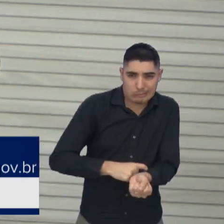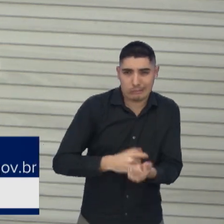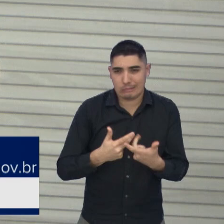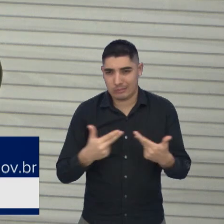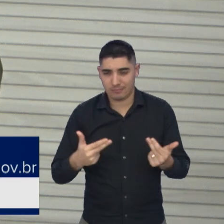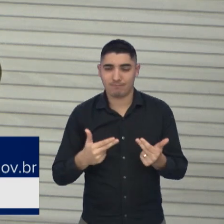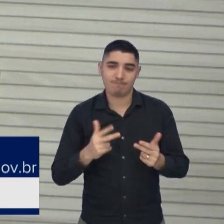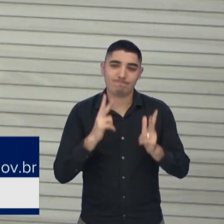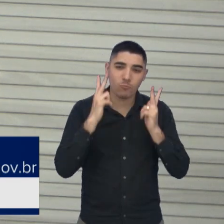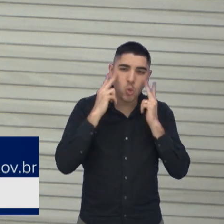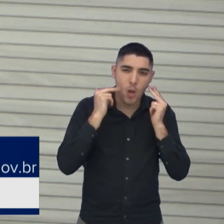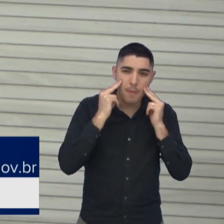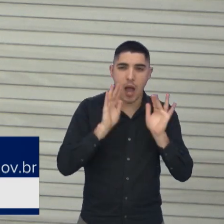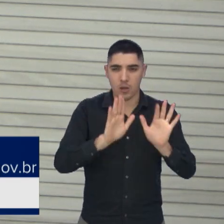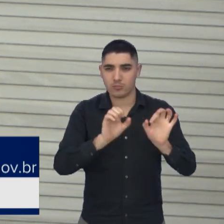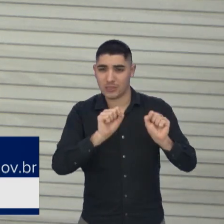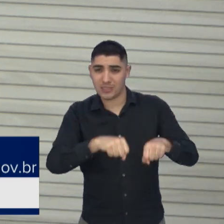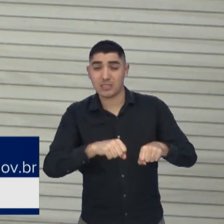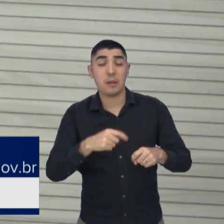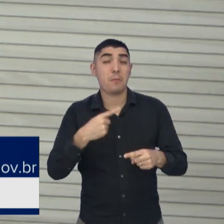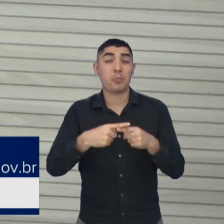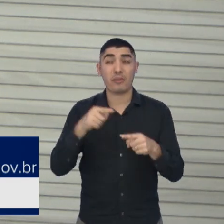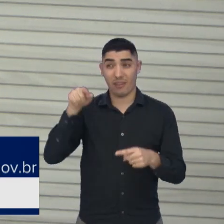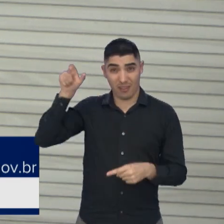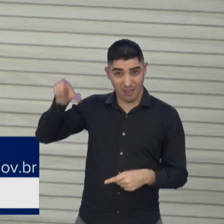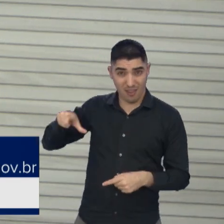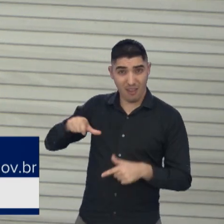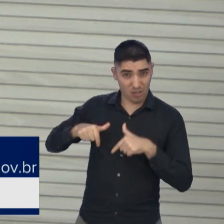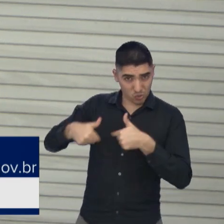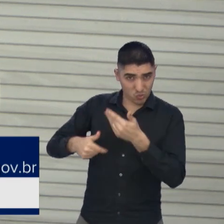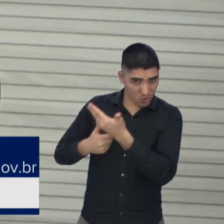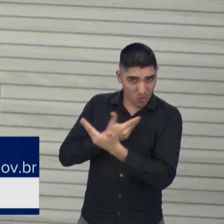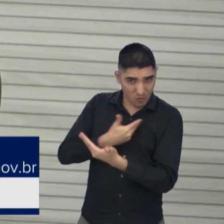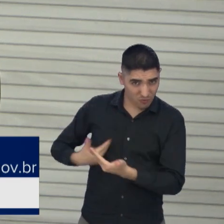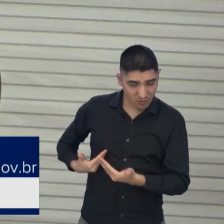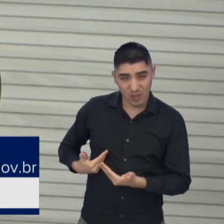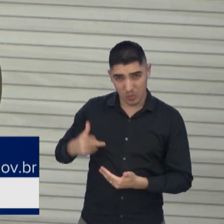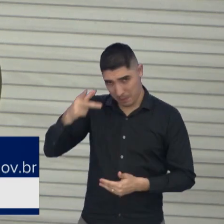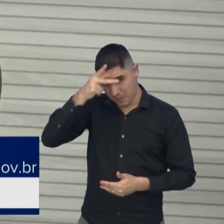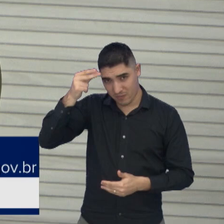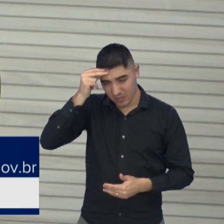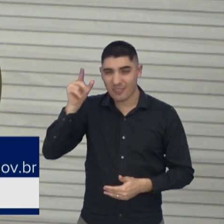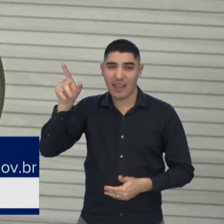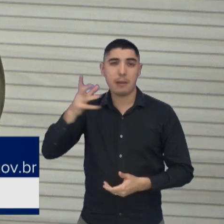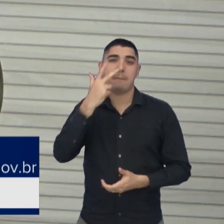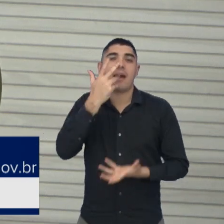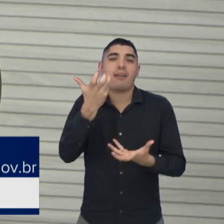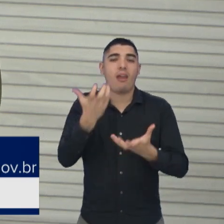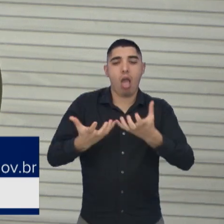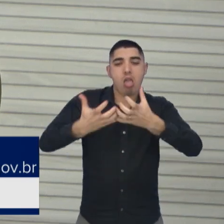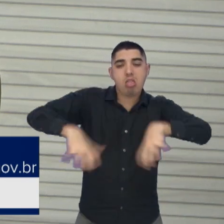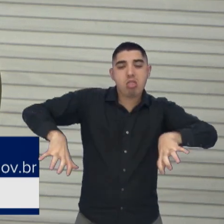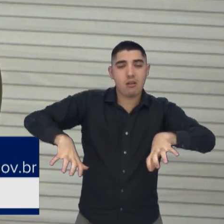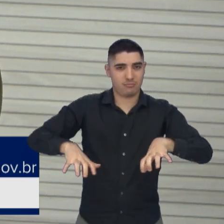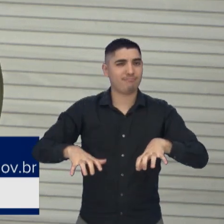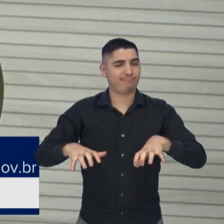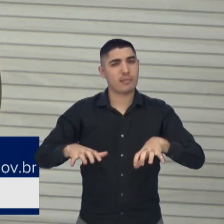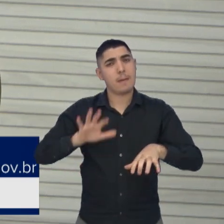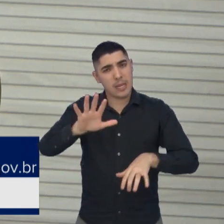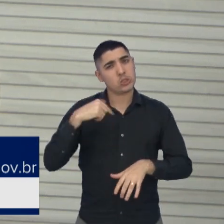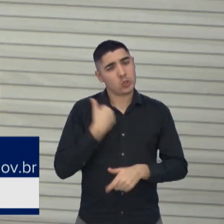essa atitude é para dividir o grupo, né? Então, mas continue acreditando nos princípios éticos, que